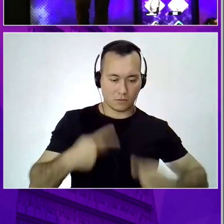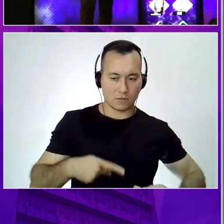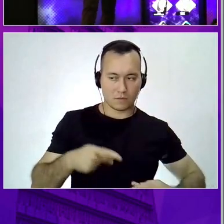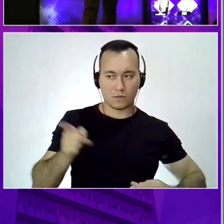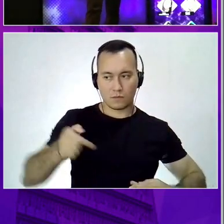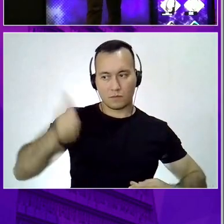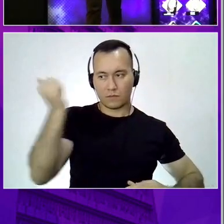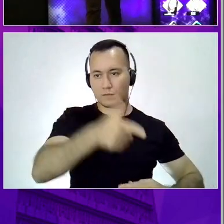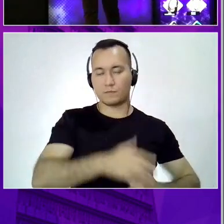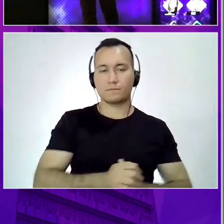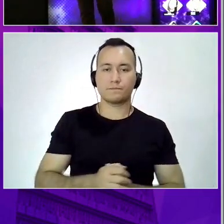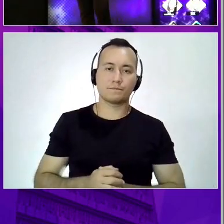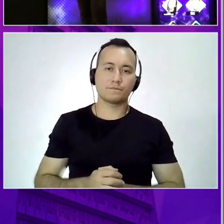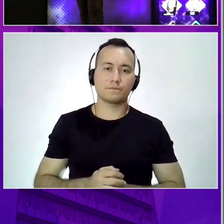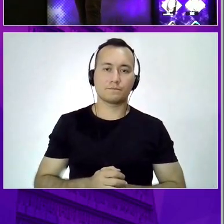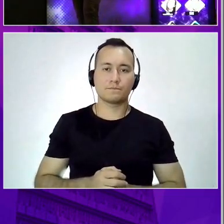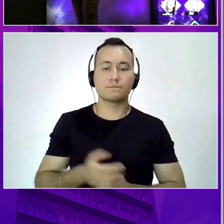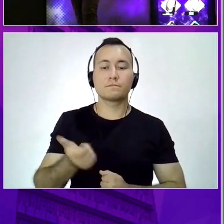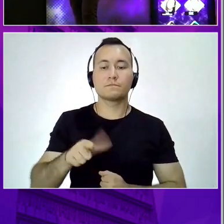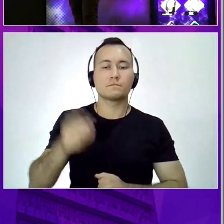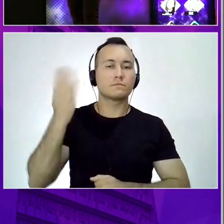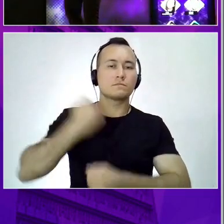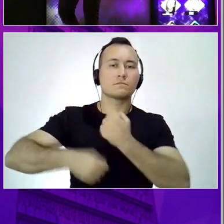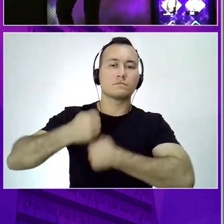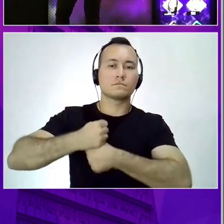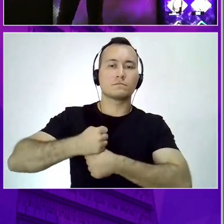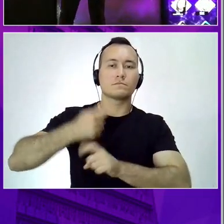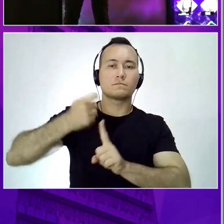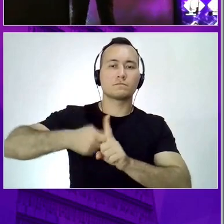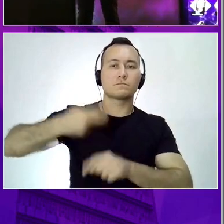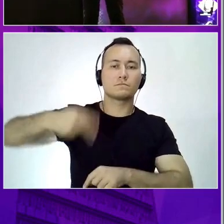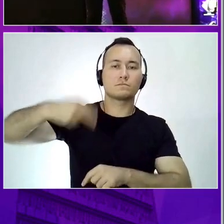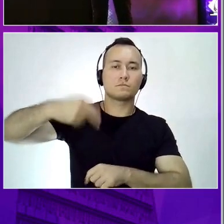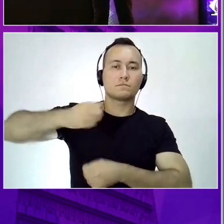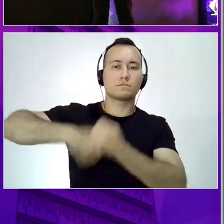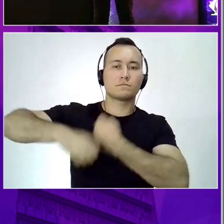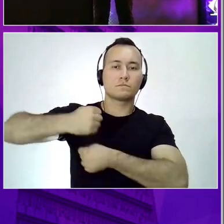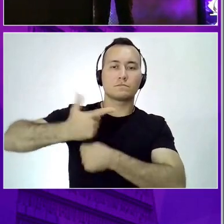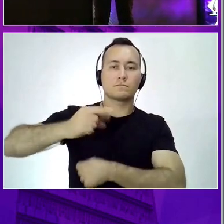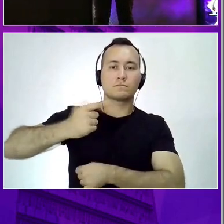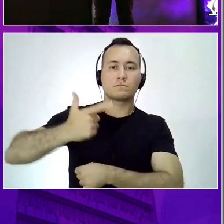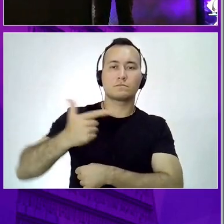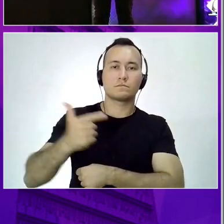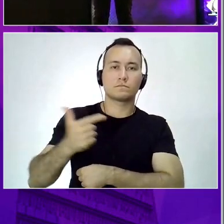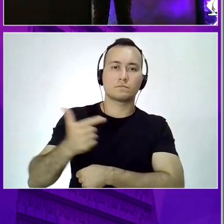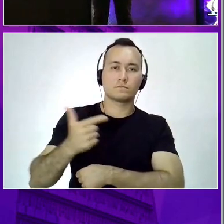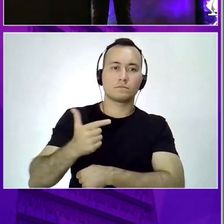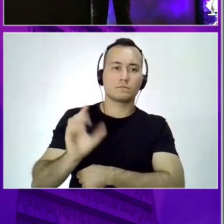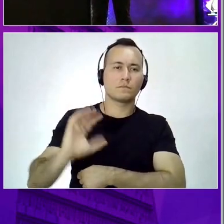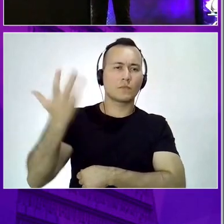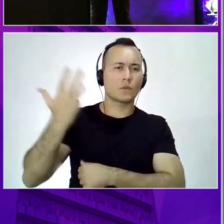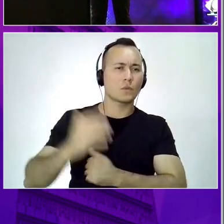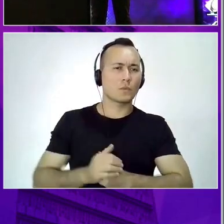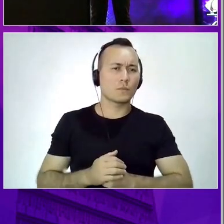novembro 2022. O que aconteceu em novembro 2022? Um ano depois dessa